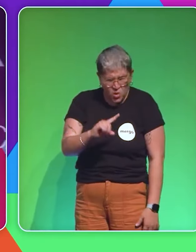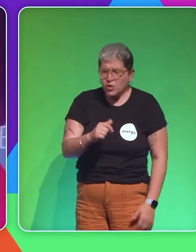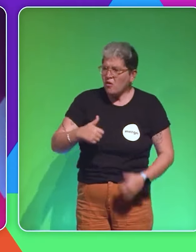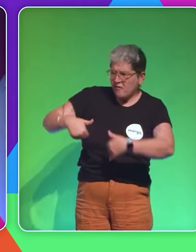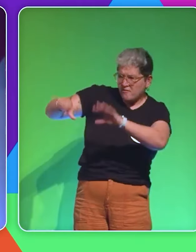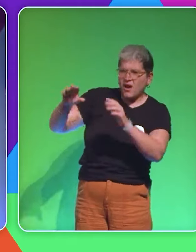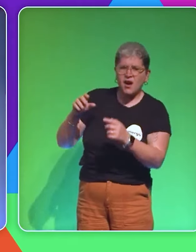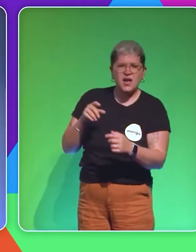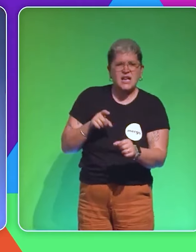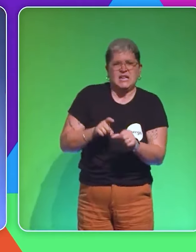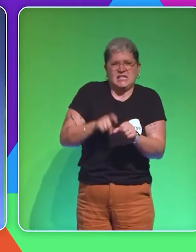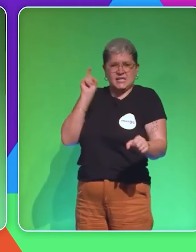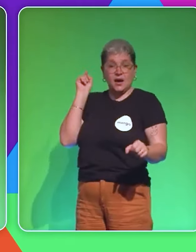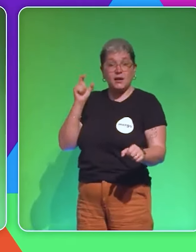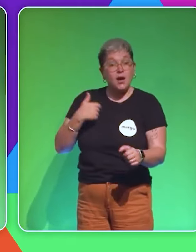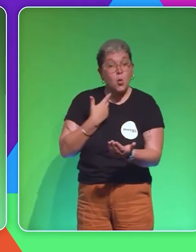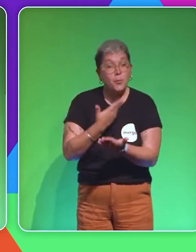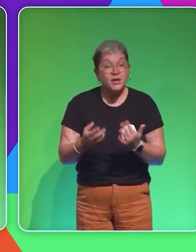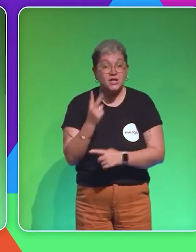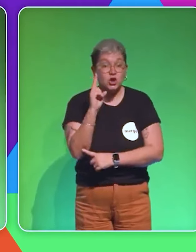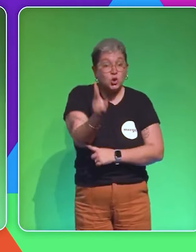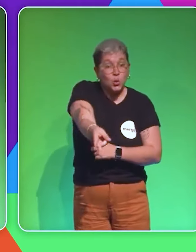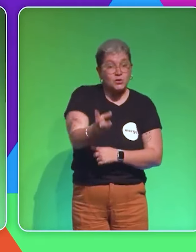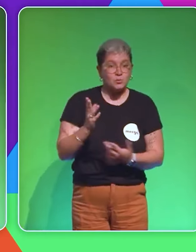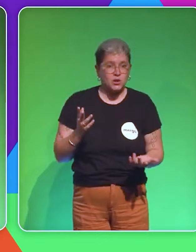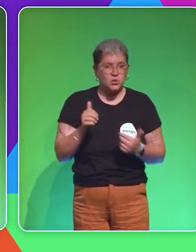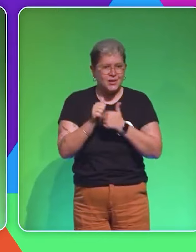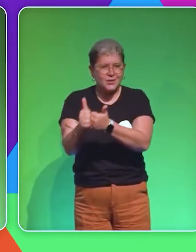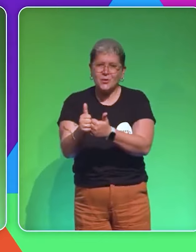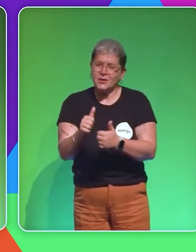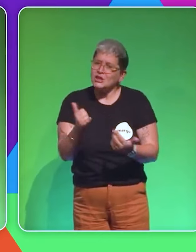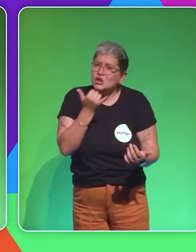brincadeira aí desculpa o palavrão mas